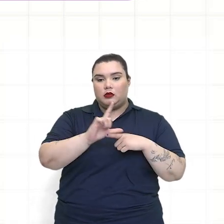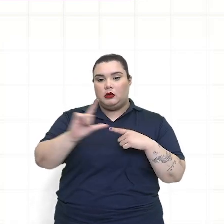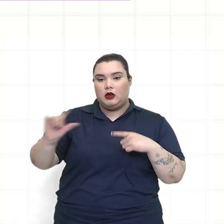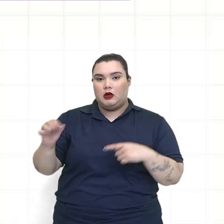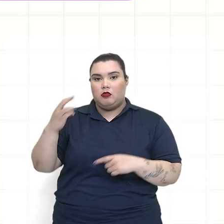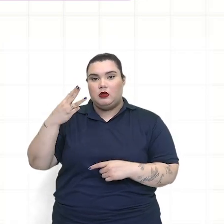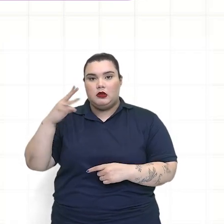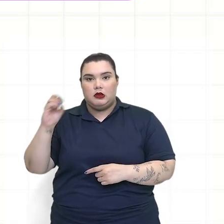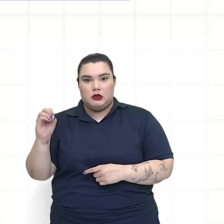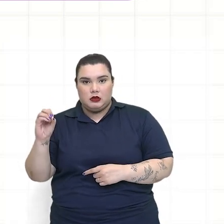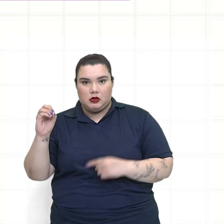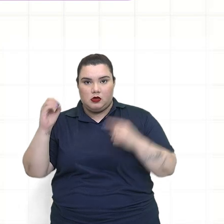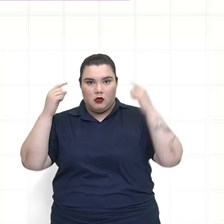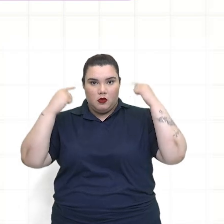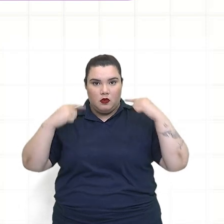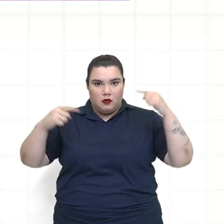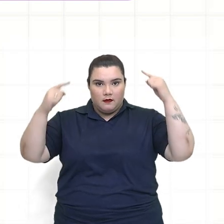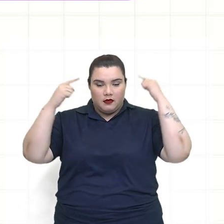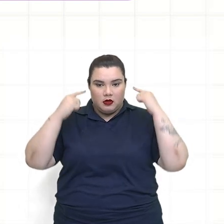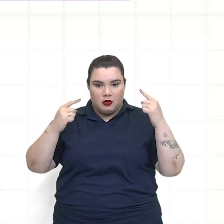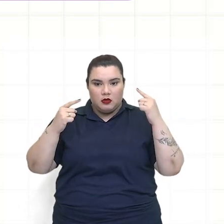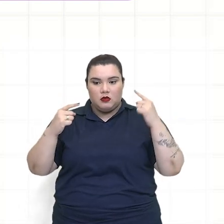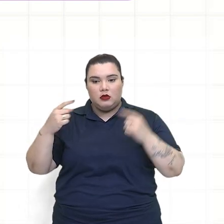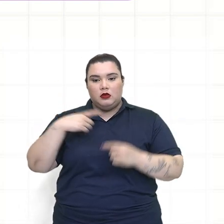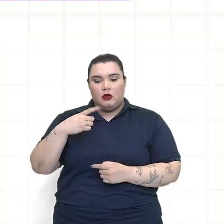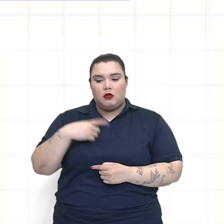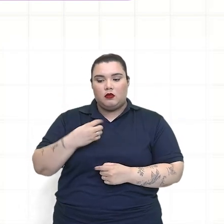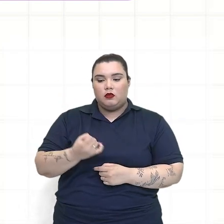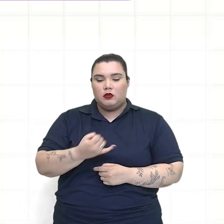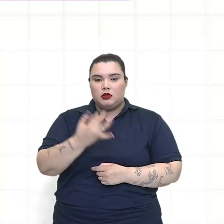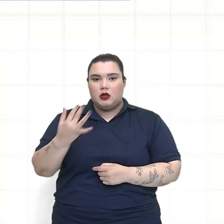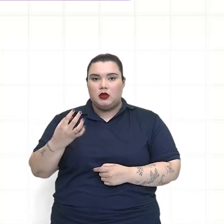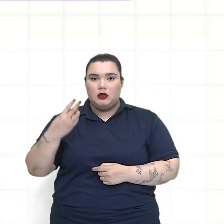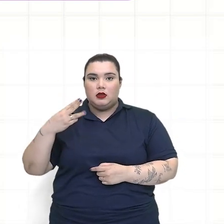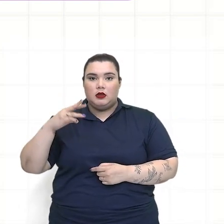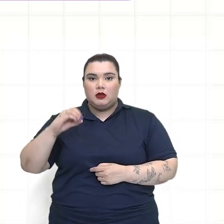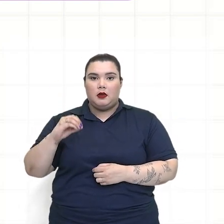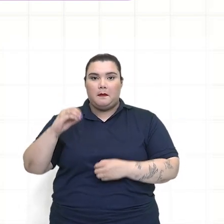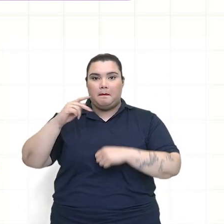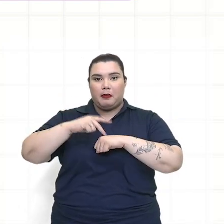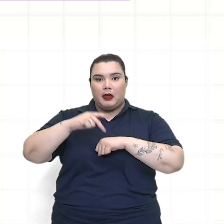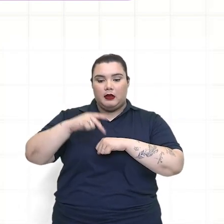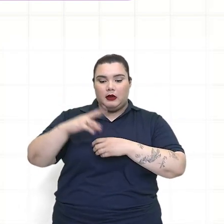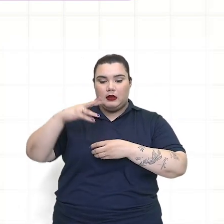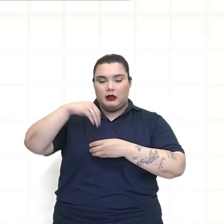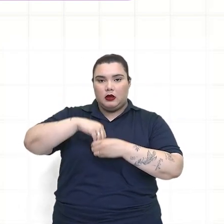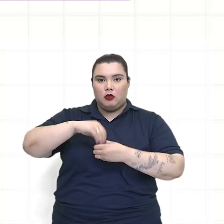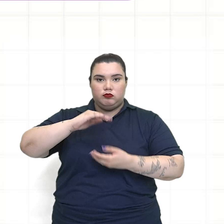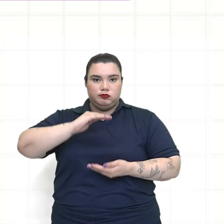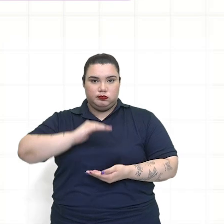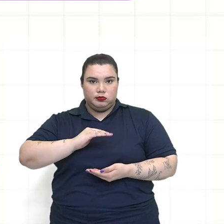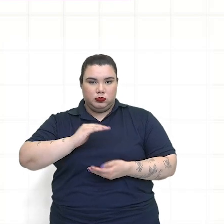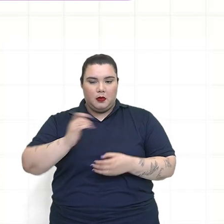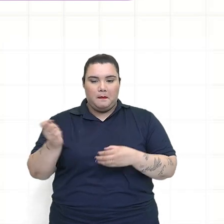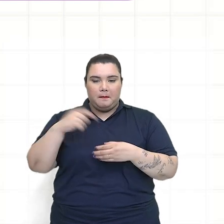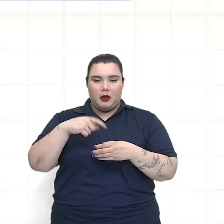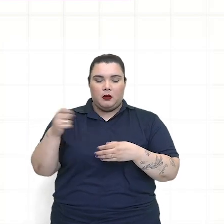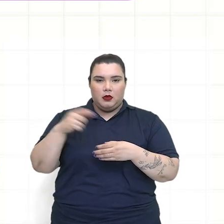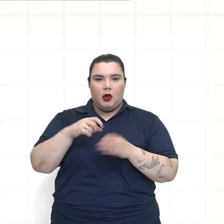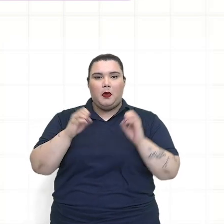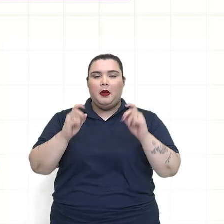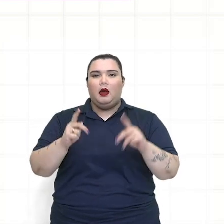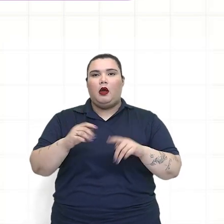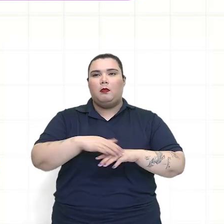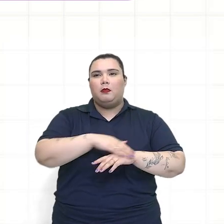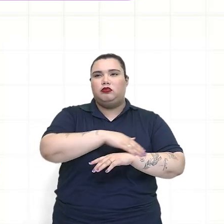30 ovelhas, ele teria aqui uma quantidade de 30 pedras dentro do pote. Beleza. Ao final